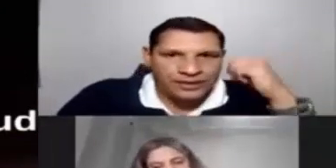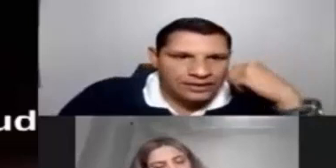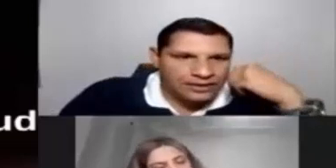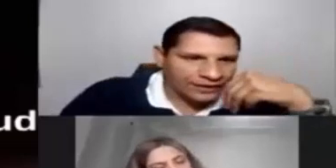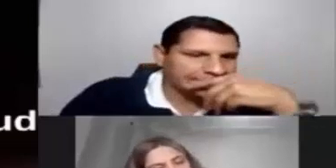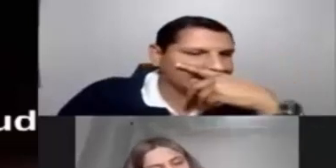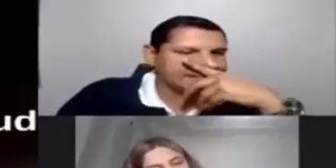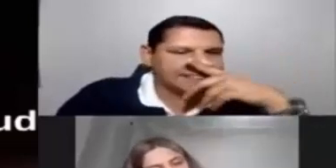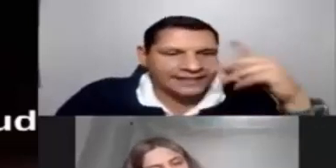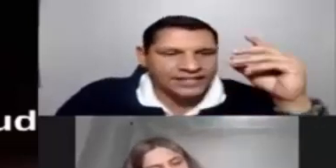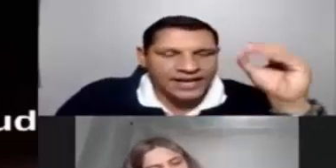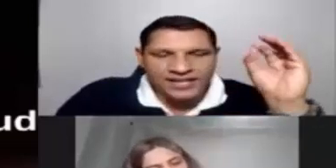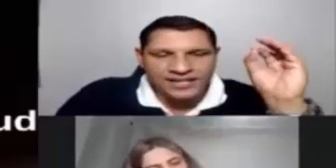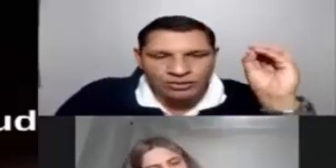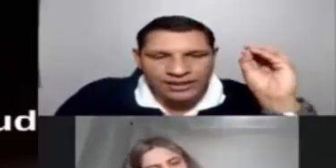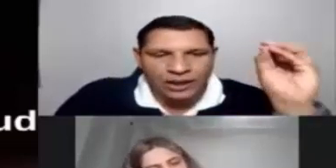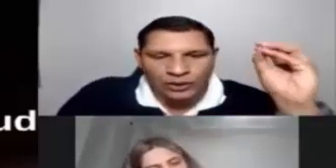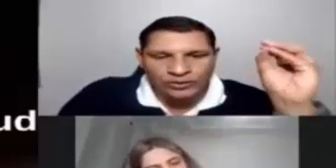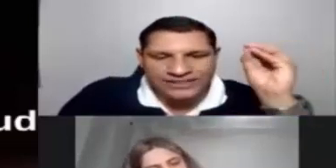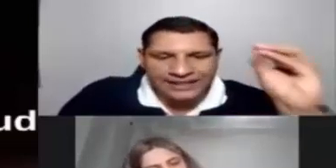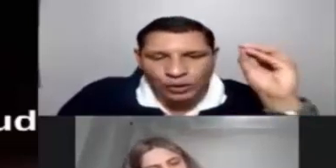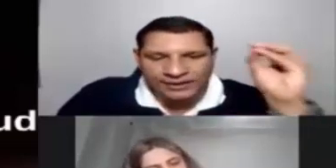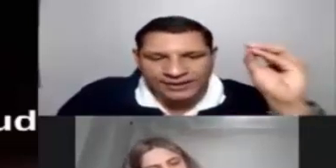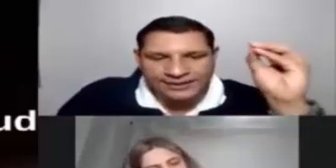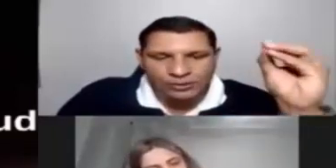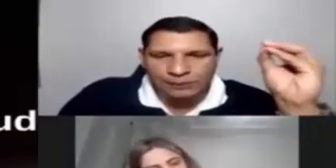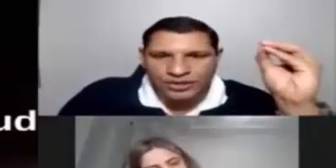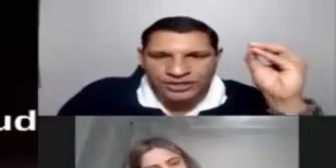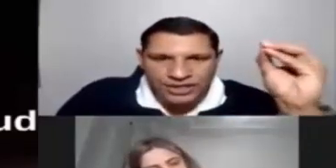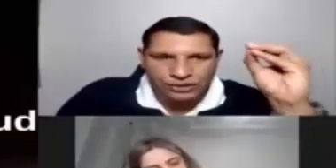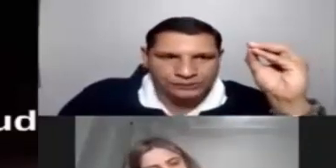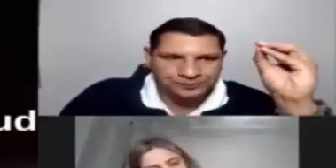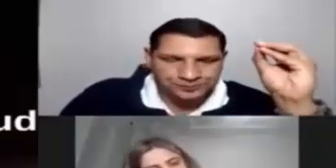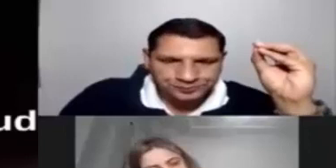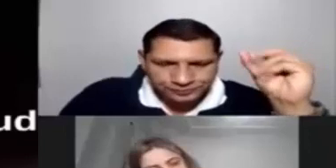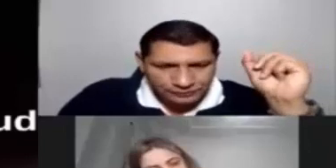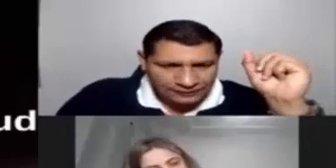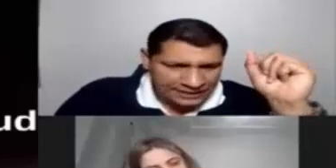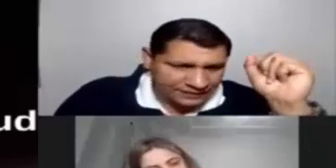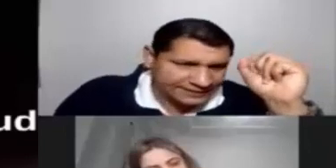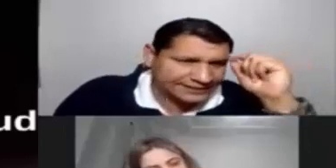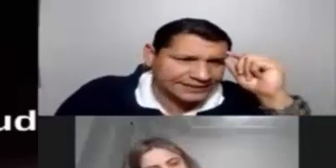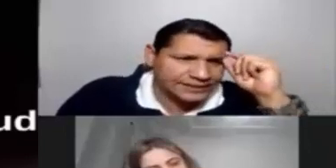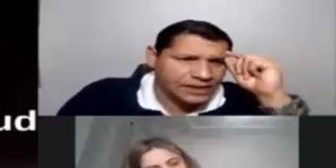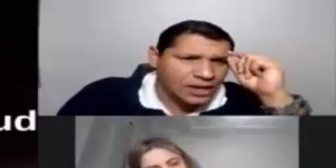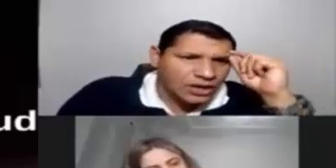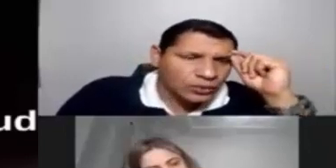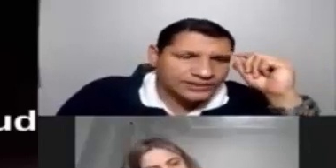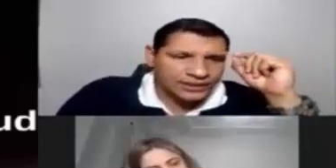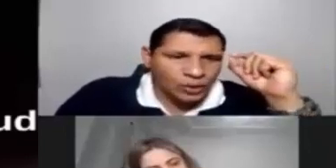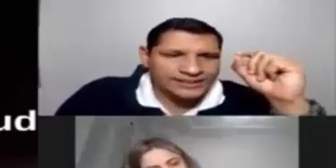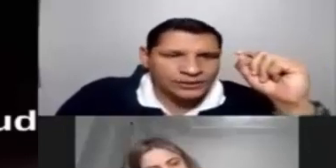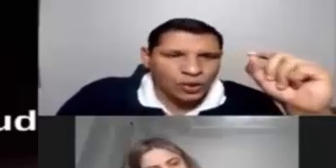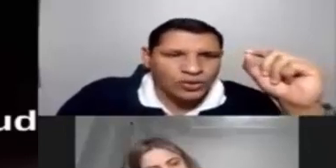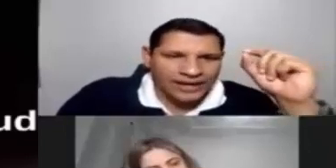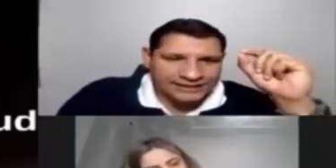vai dizer assim isso aqui já é Irineu de Leão ano 185 depois de Cristo ele vai dizer assim o